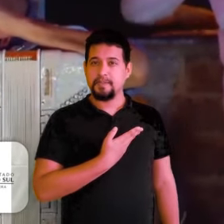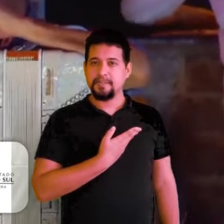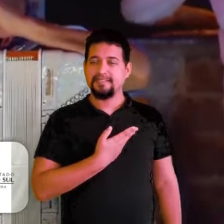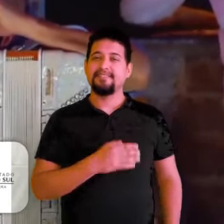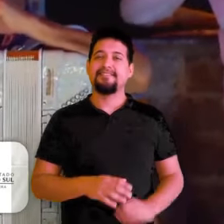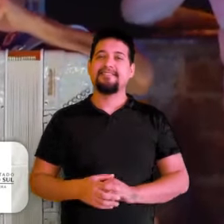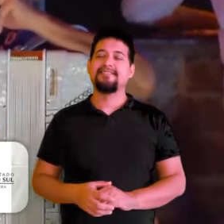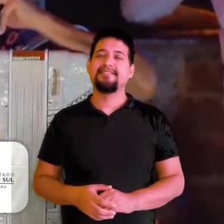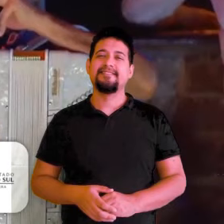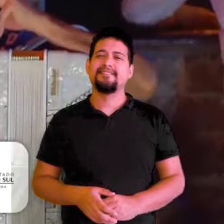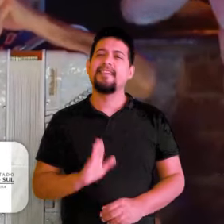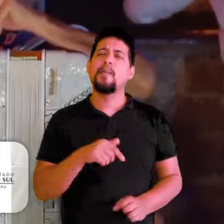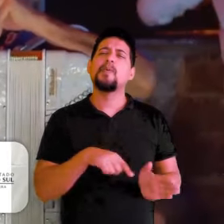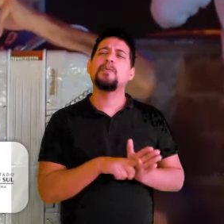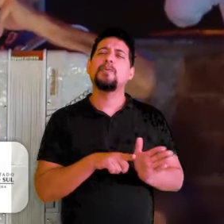colega.